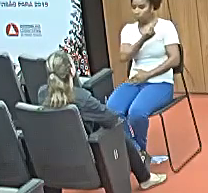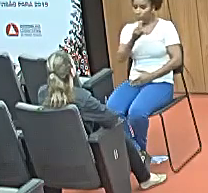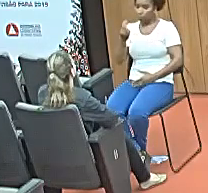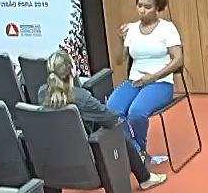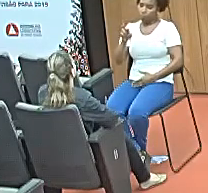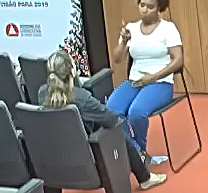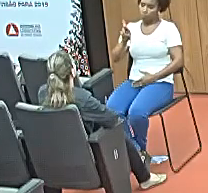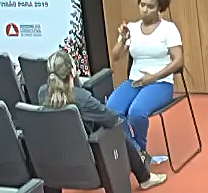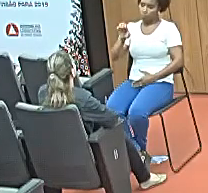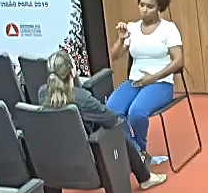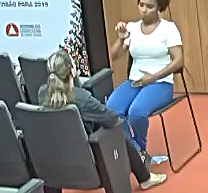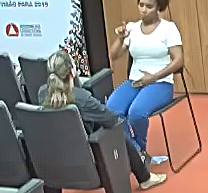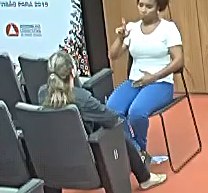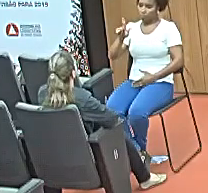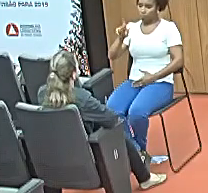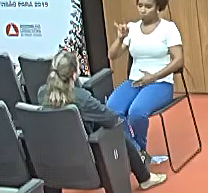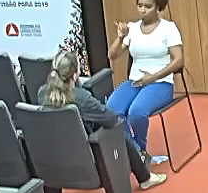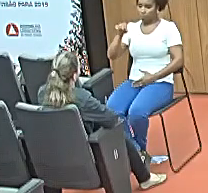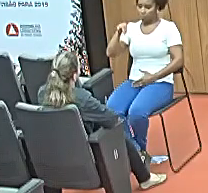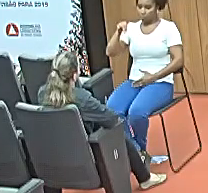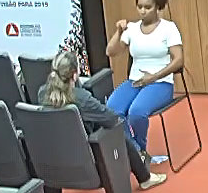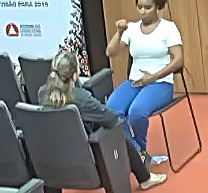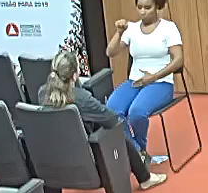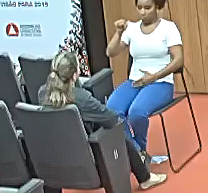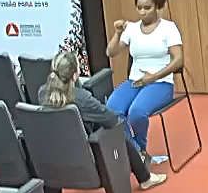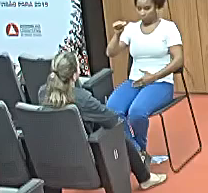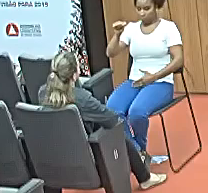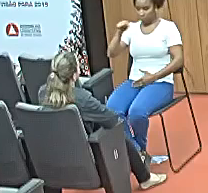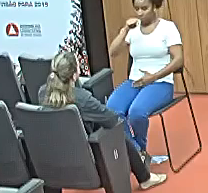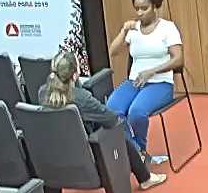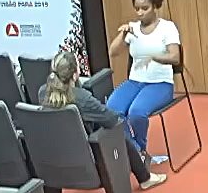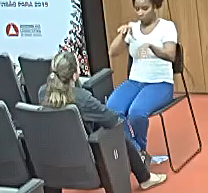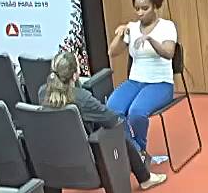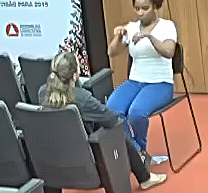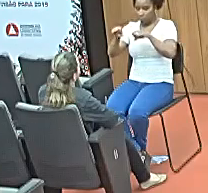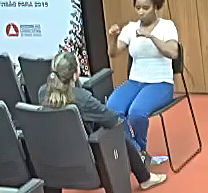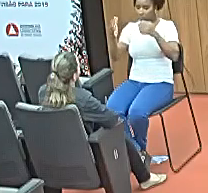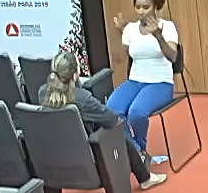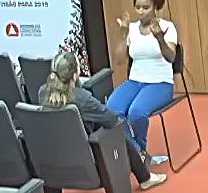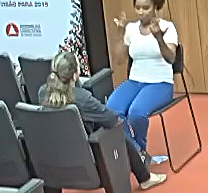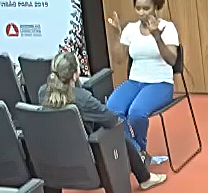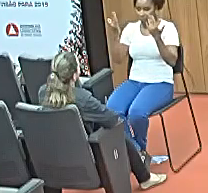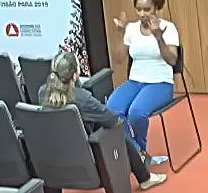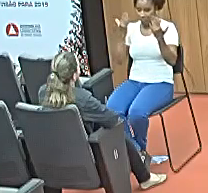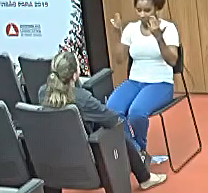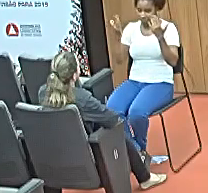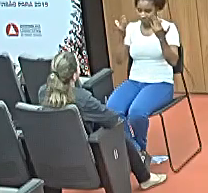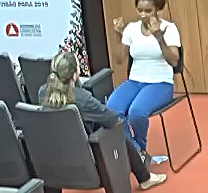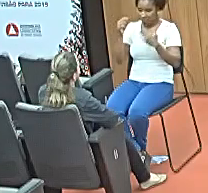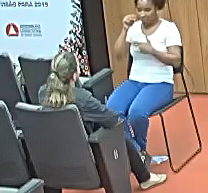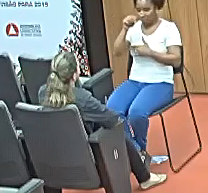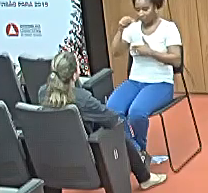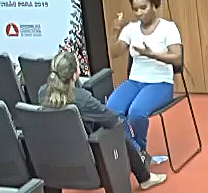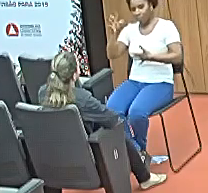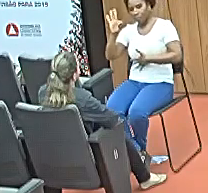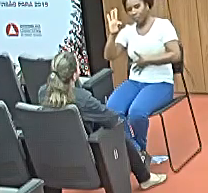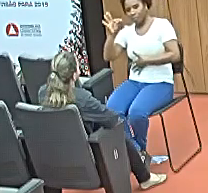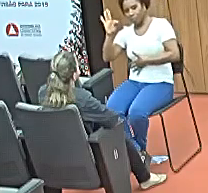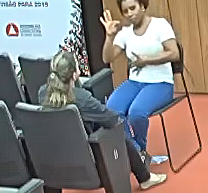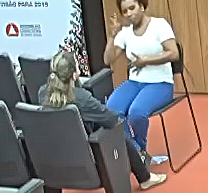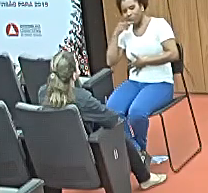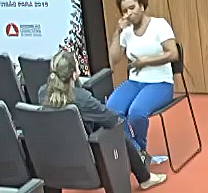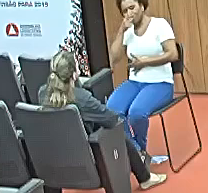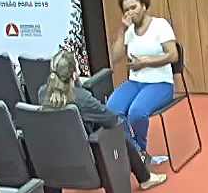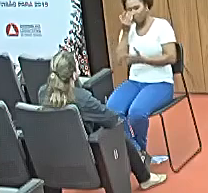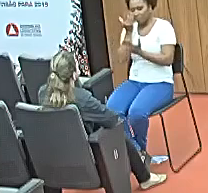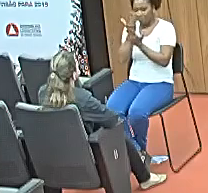sua psicóloga pós-graduada em saúde mental e trabalho e que estudei pesquisas e